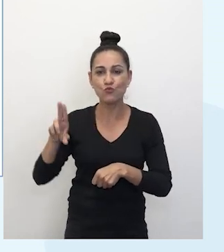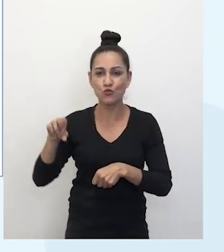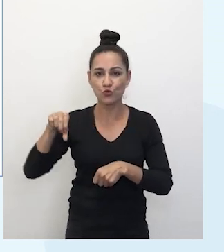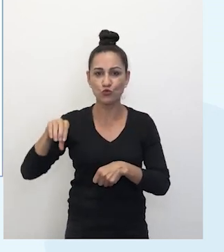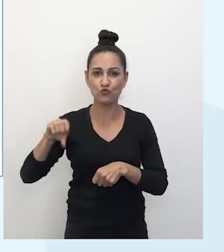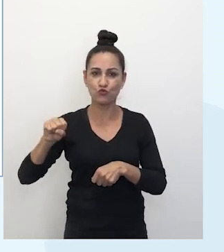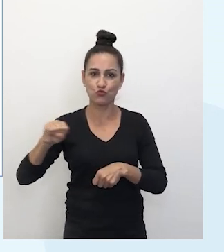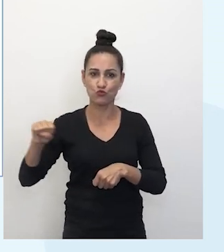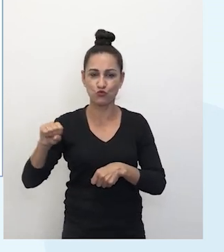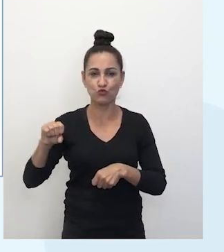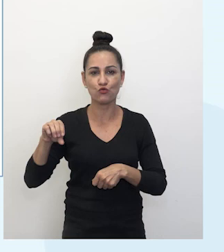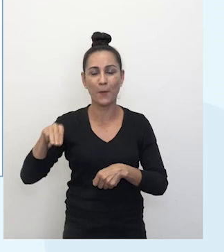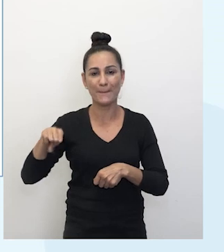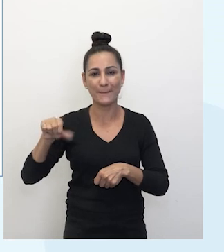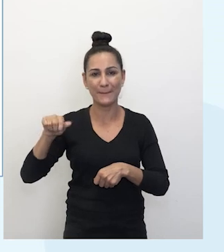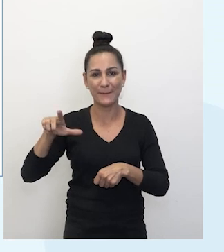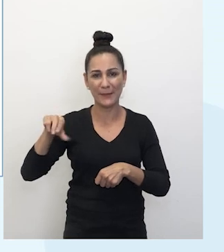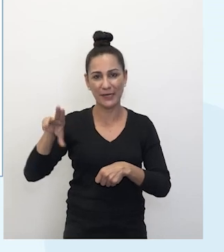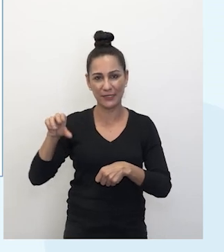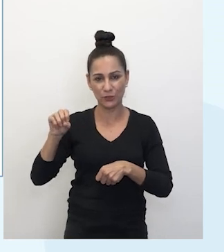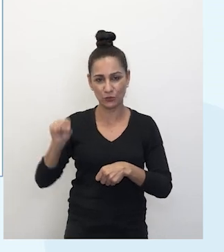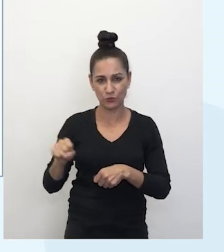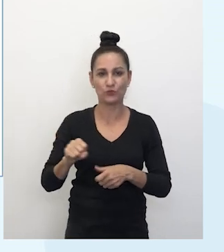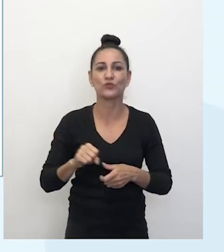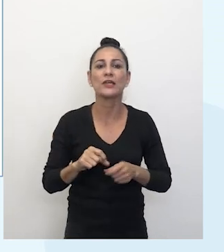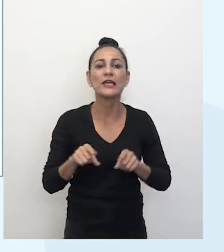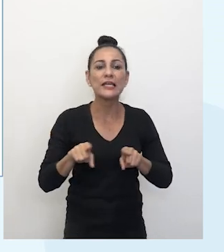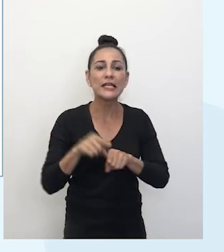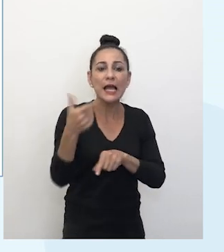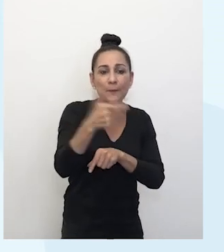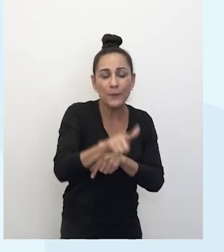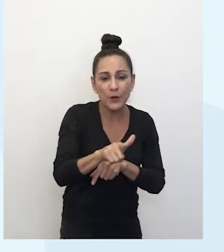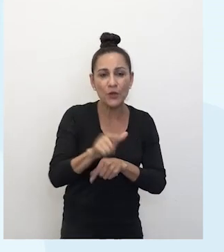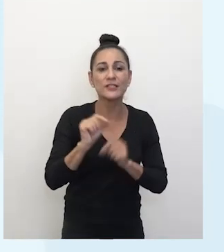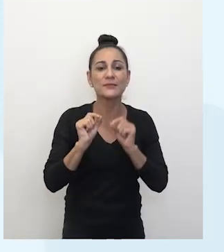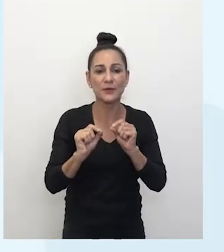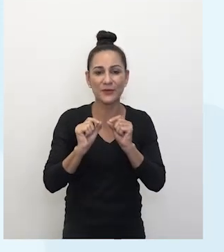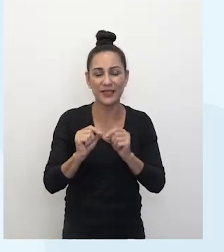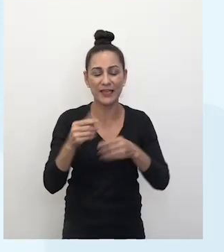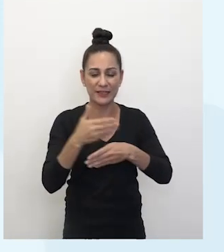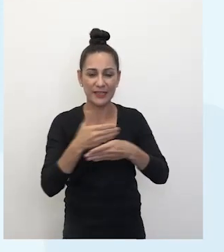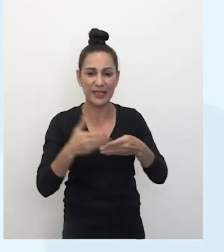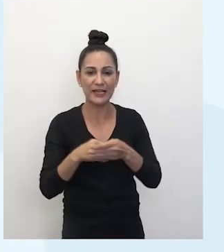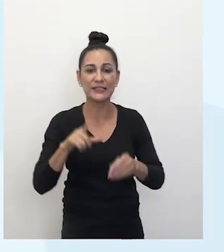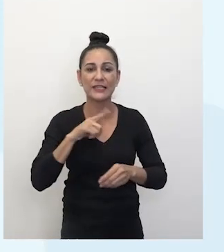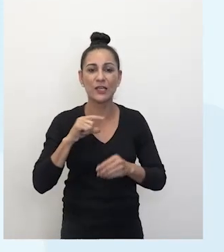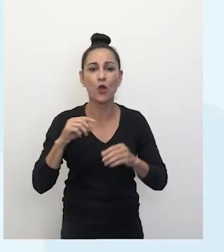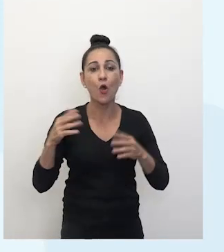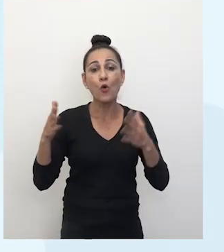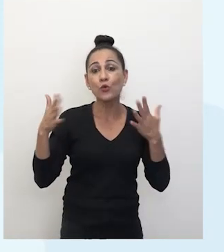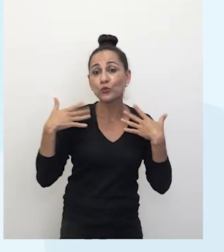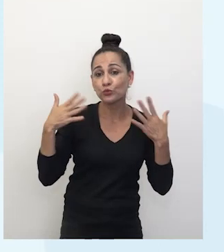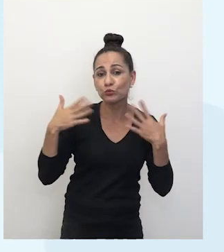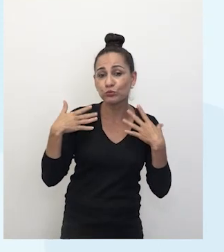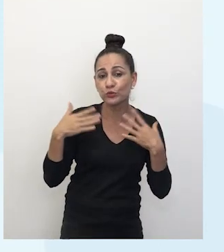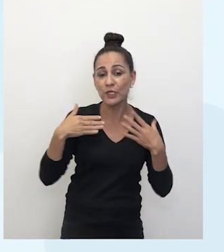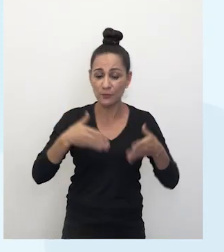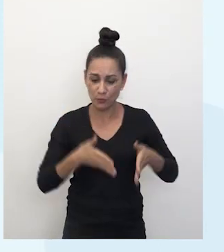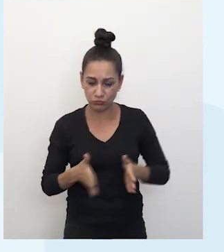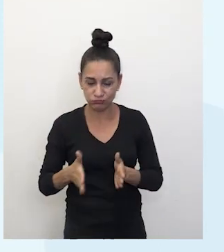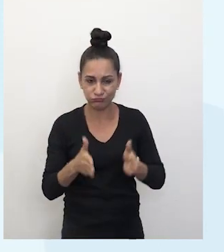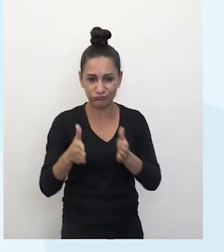uma grande maioria dos povos falam da sua língua na próxima tela nós temos aí as os climas e as correntes marítimas